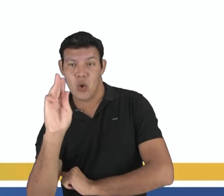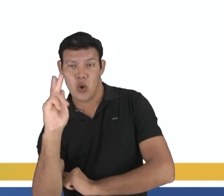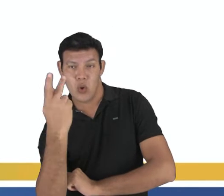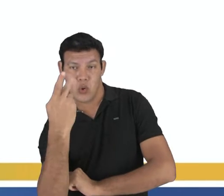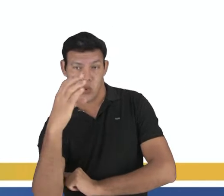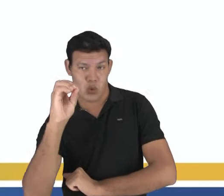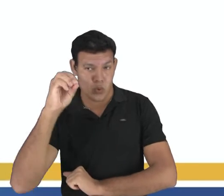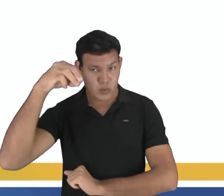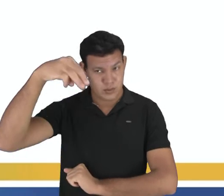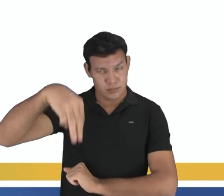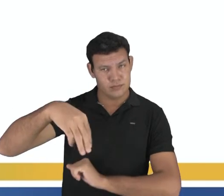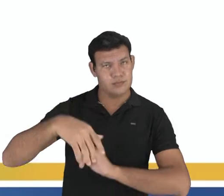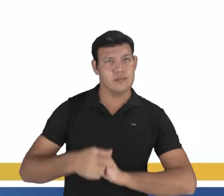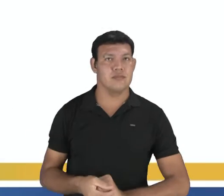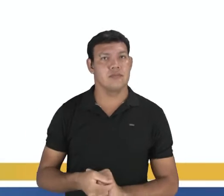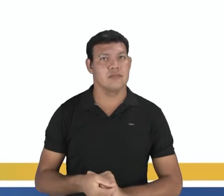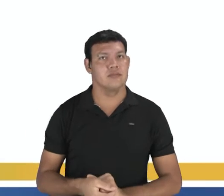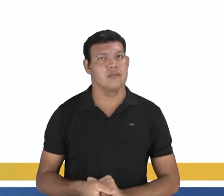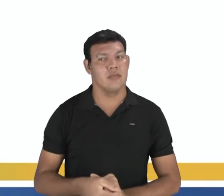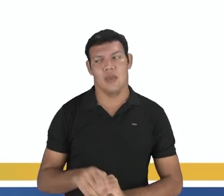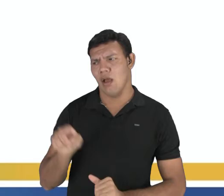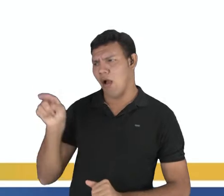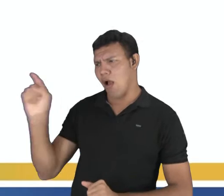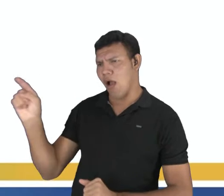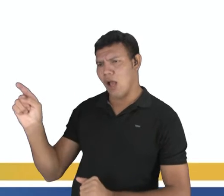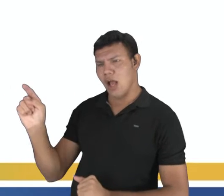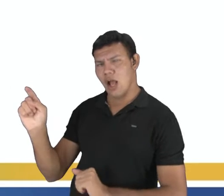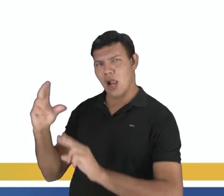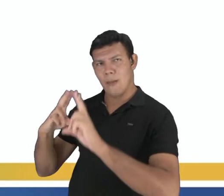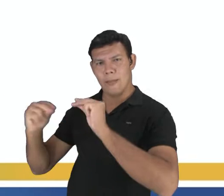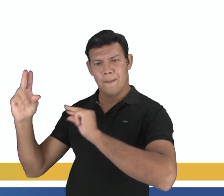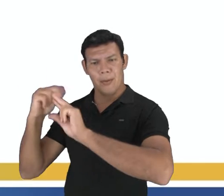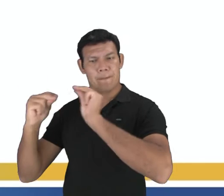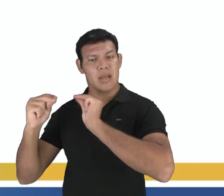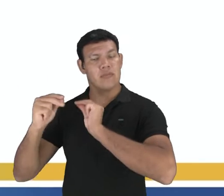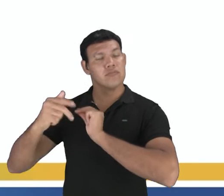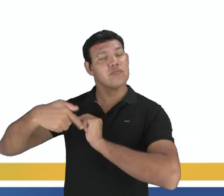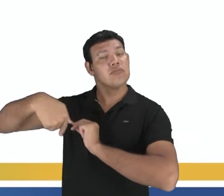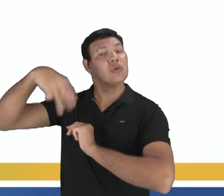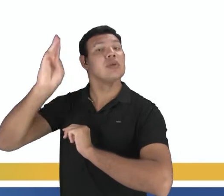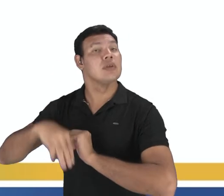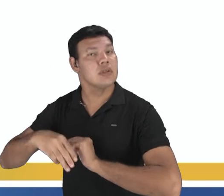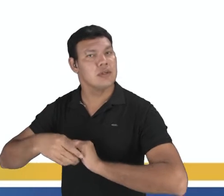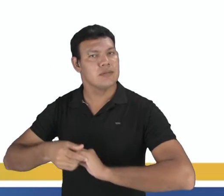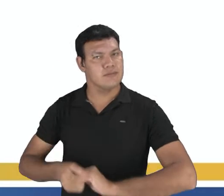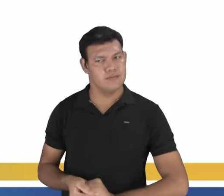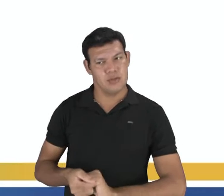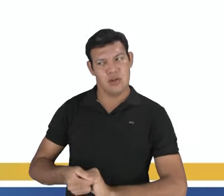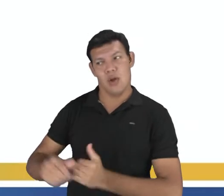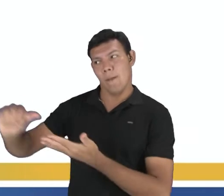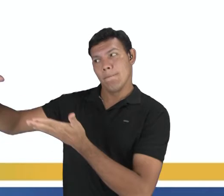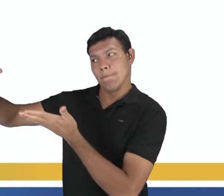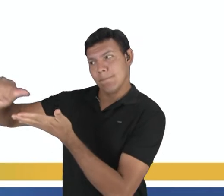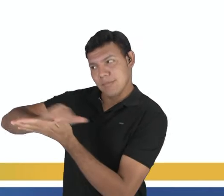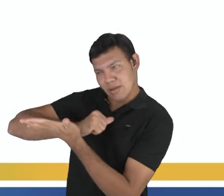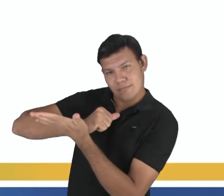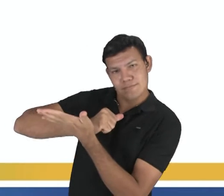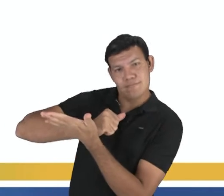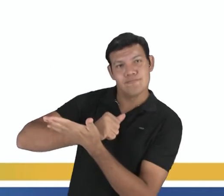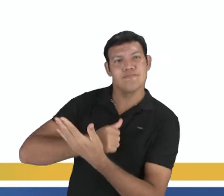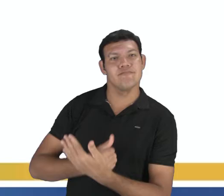hospital quem com quem ela estava falando isso aí ó alguém né recebeu